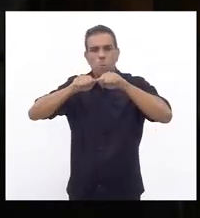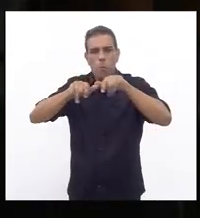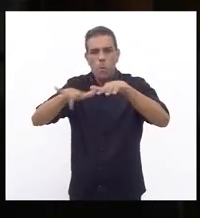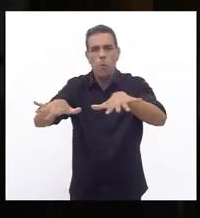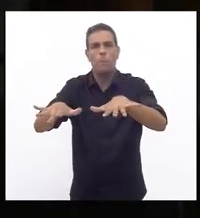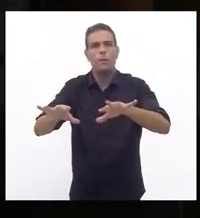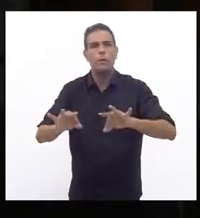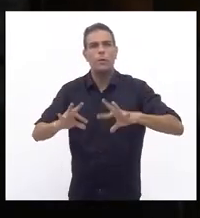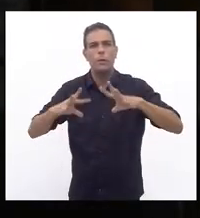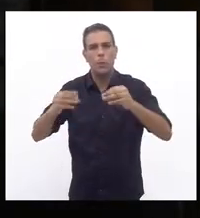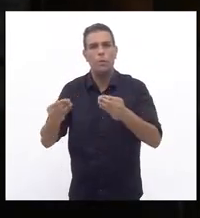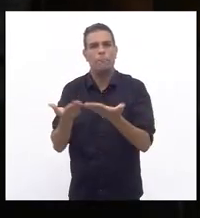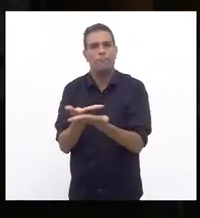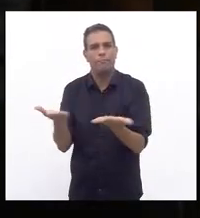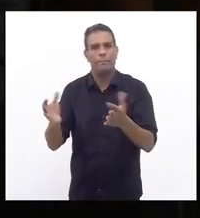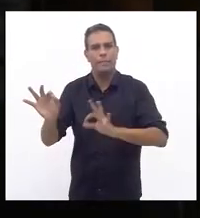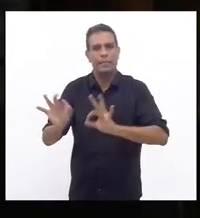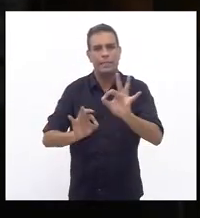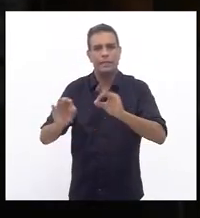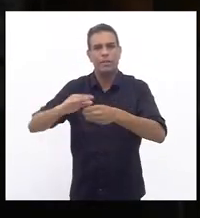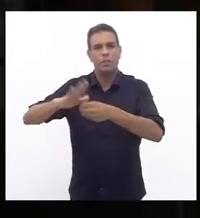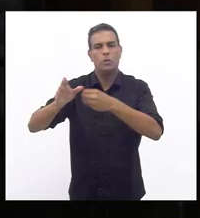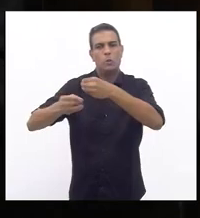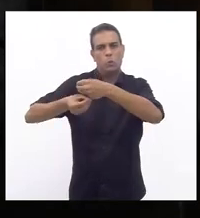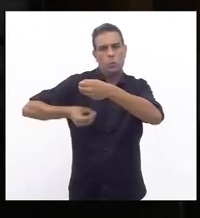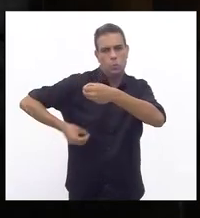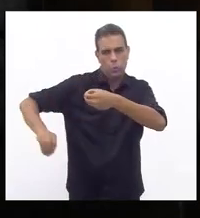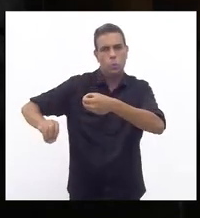água e de coleta e tratamento de esgoto